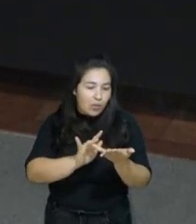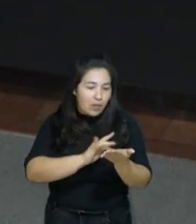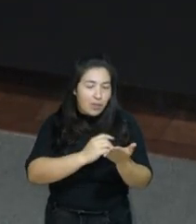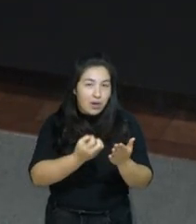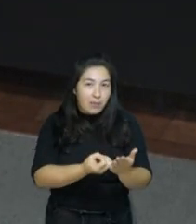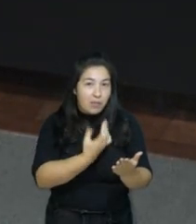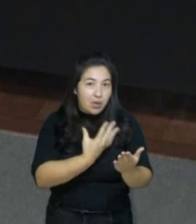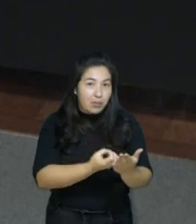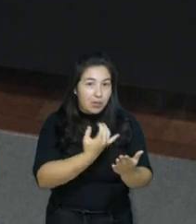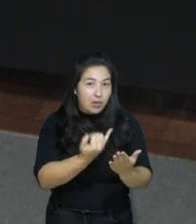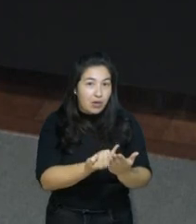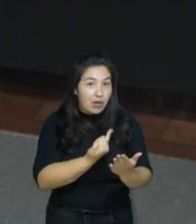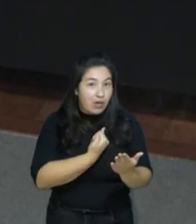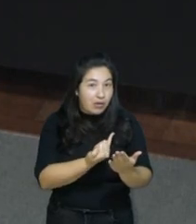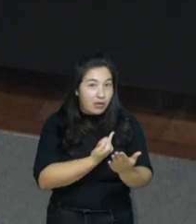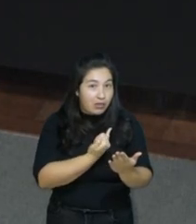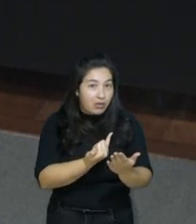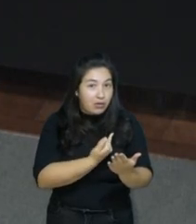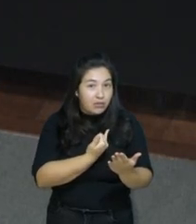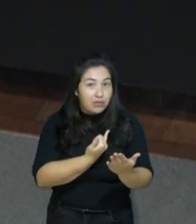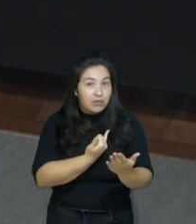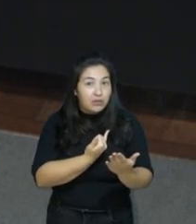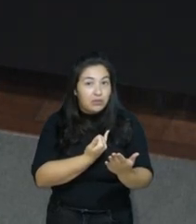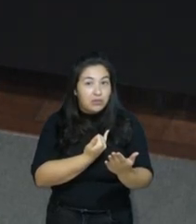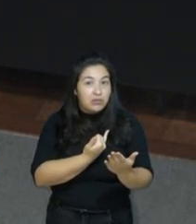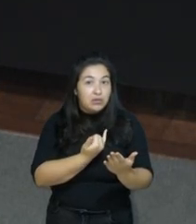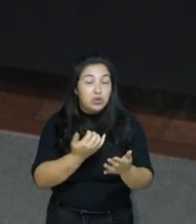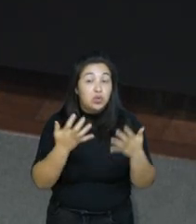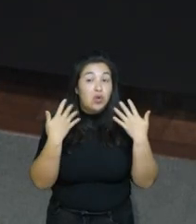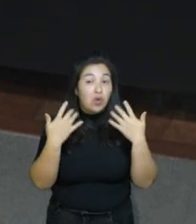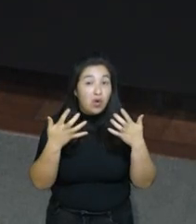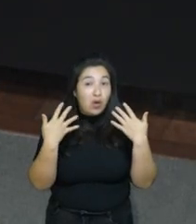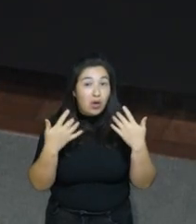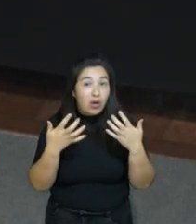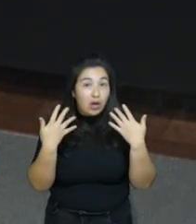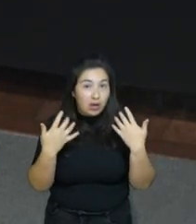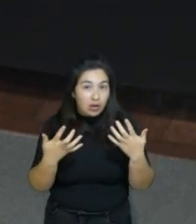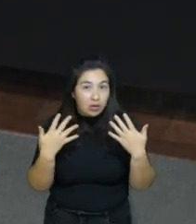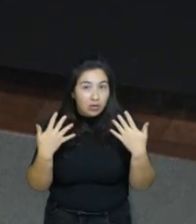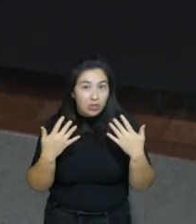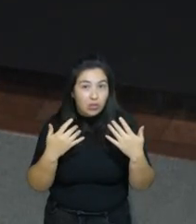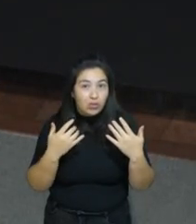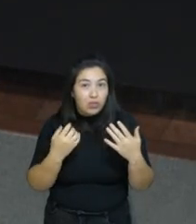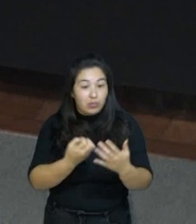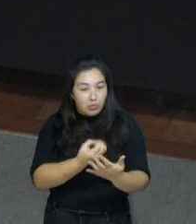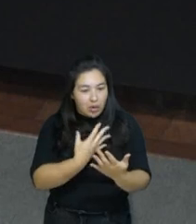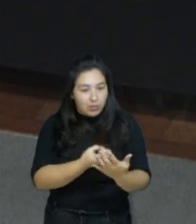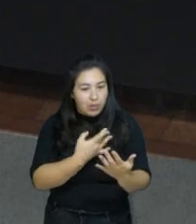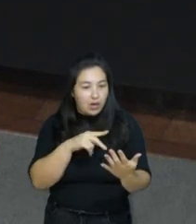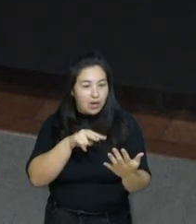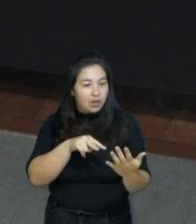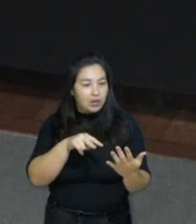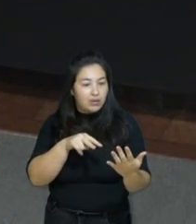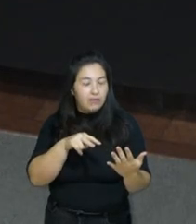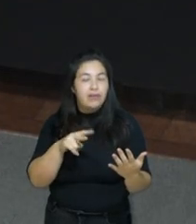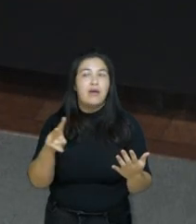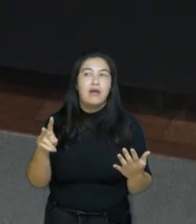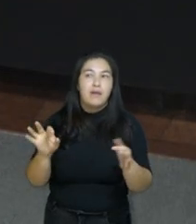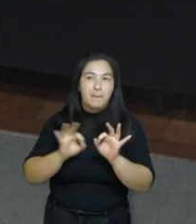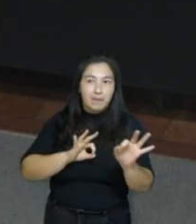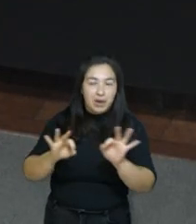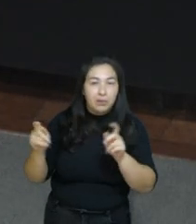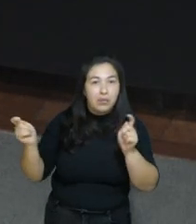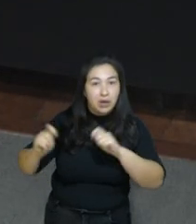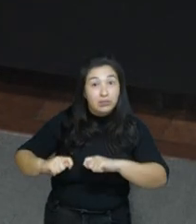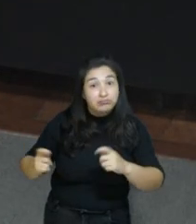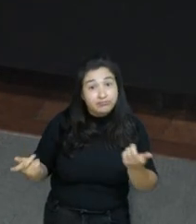aviso, ó. E olha que a onda de calor dele, né, é chinelinho para a gente aqui, né? Mas é um povo que não está tão preparado, né,